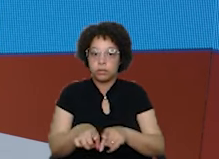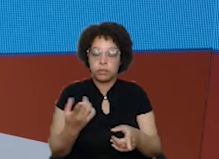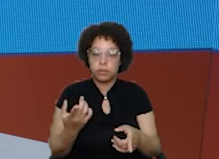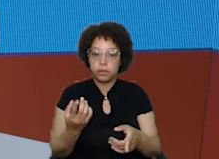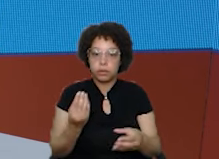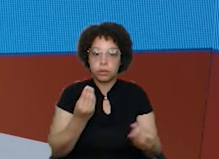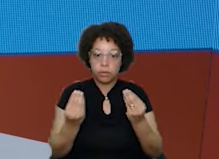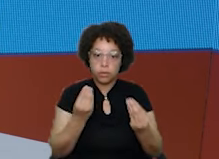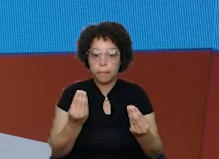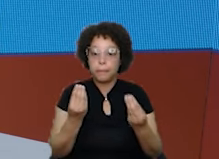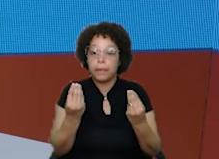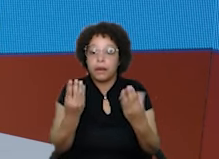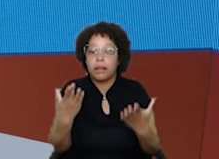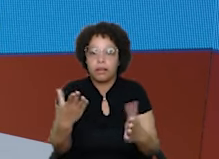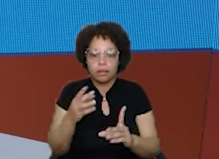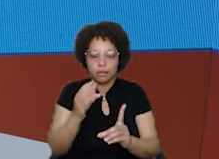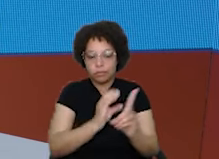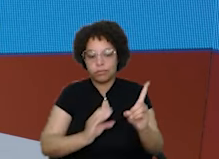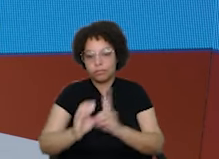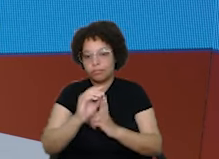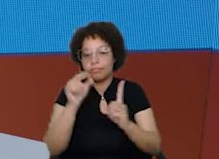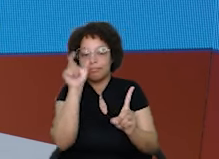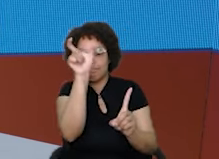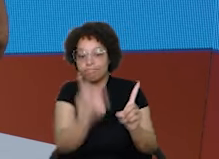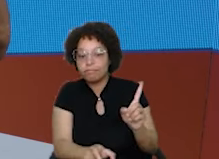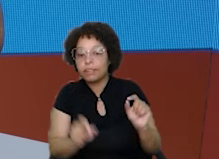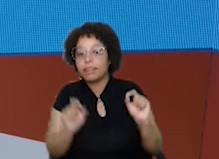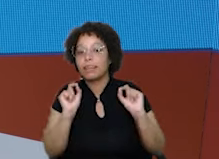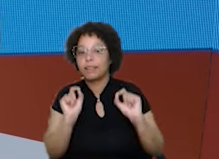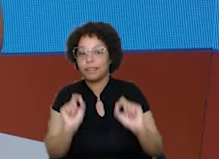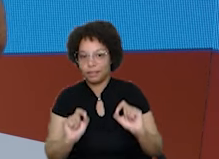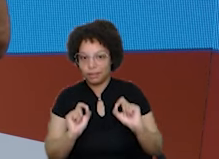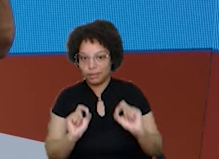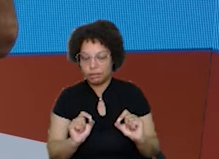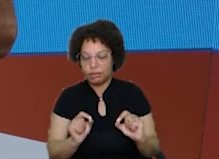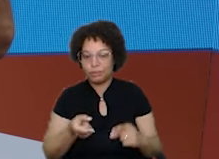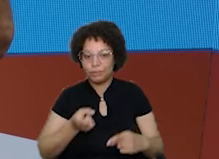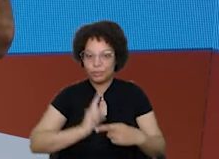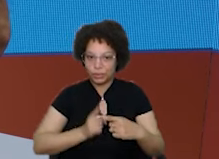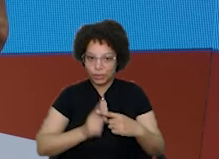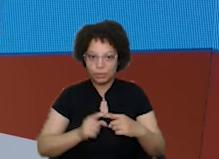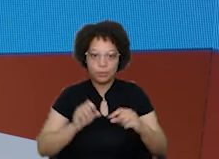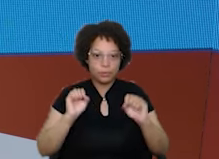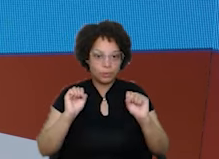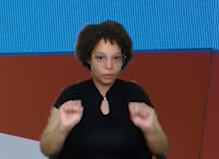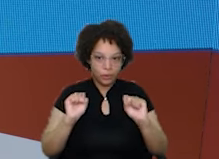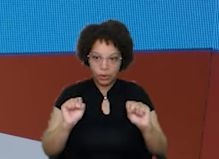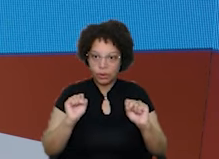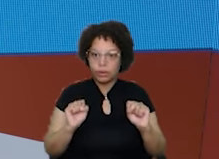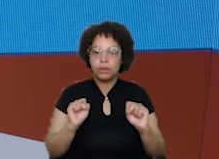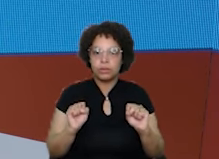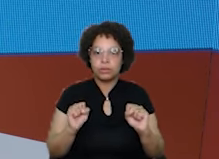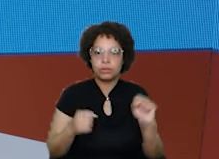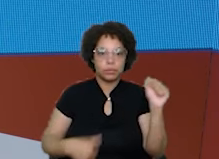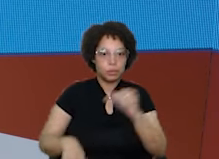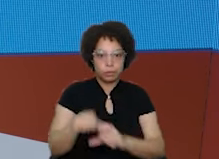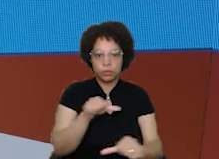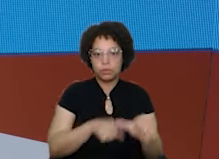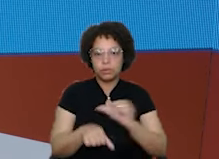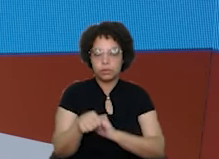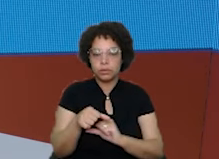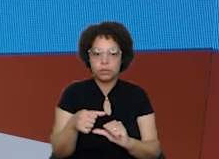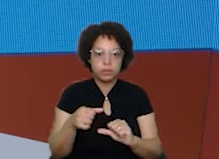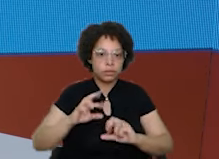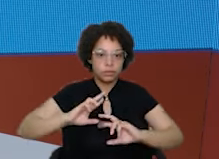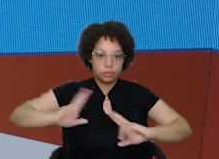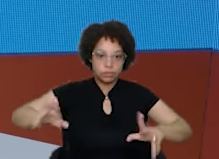quem é o seu negócio né Porque isso pode fazer eh pode ocasionar uma mudança drástica de estratégias por exemplo eu e